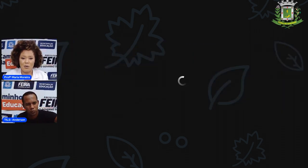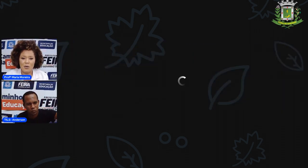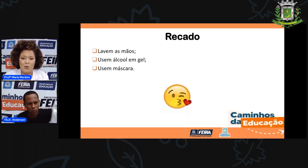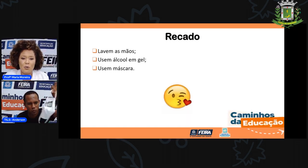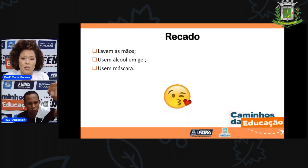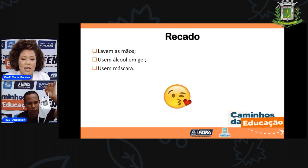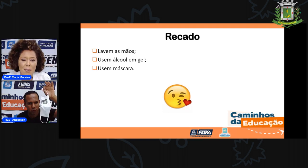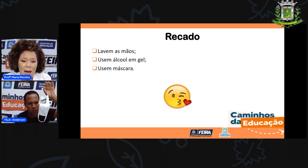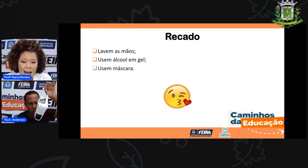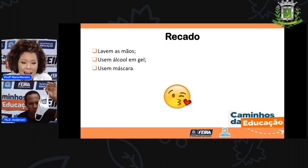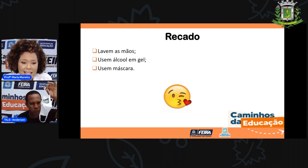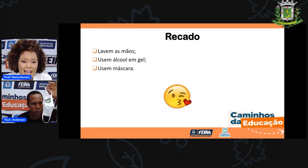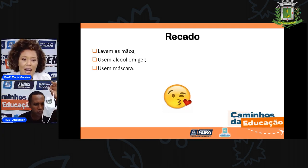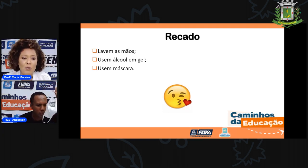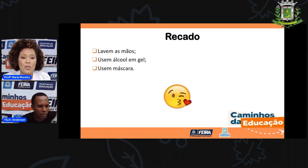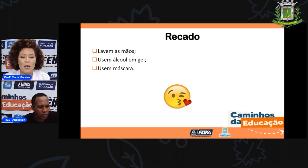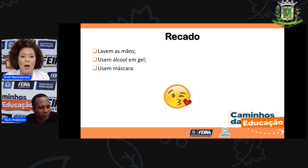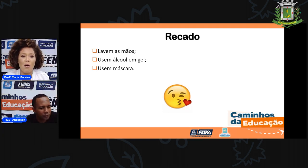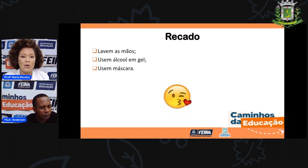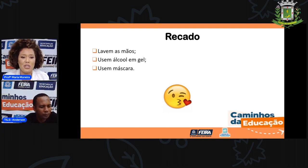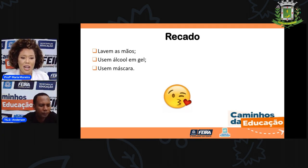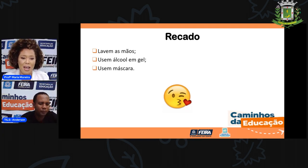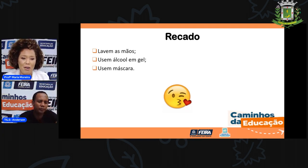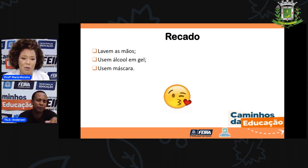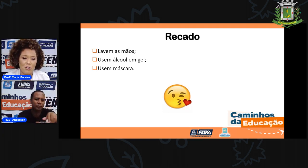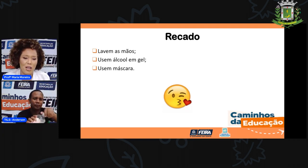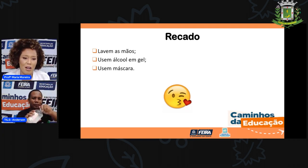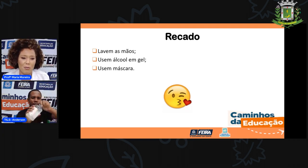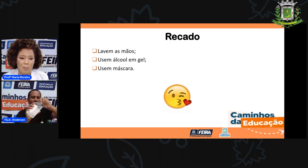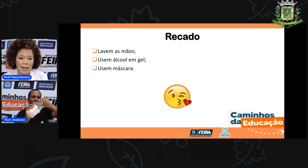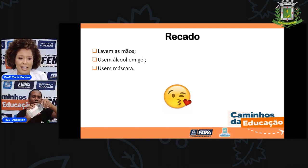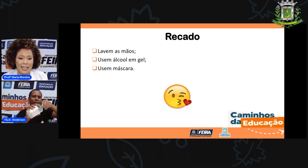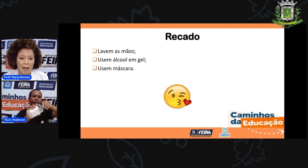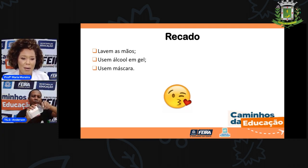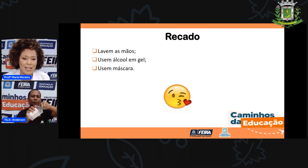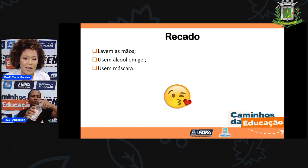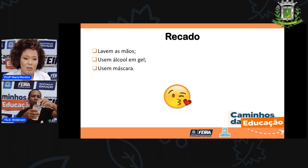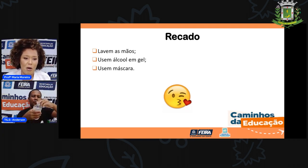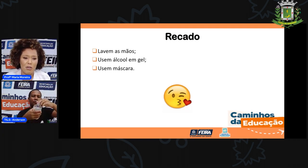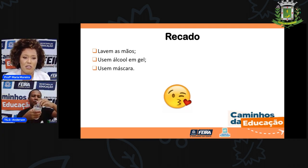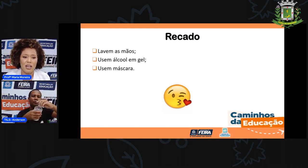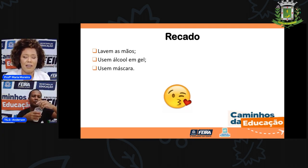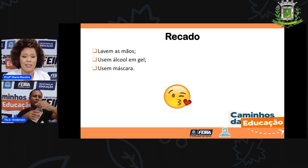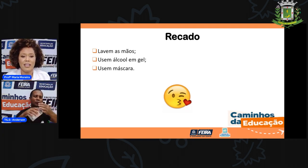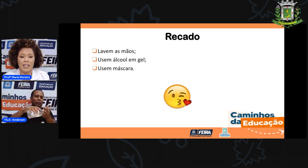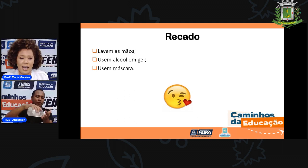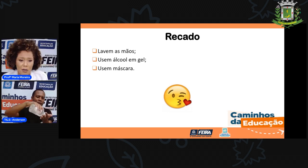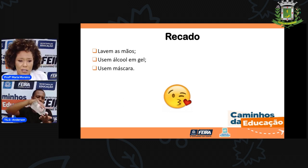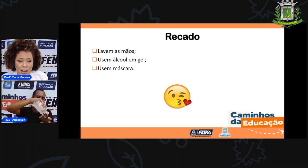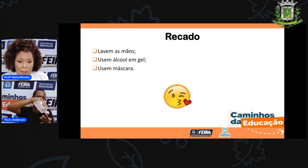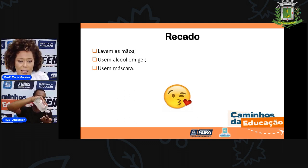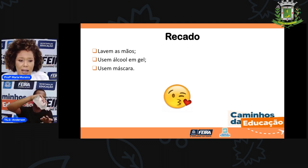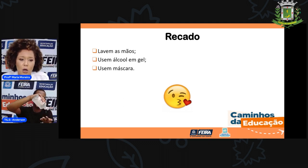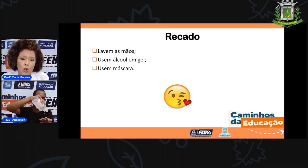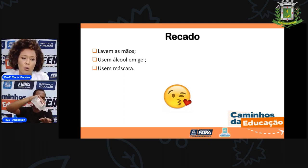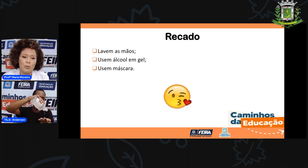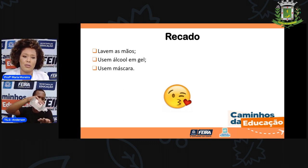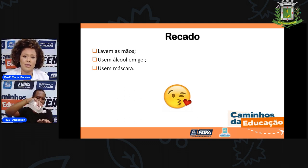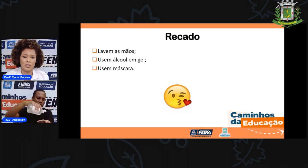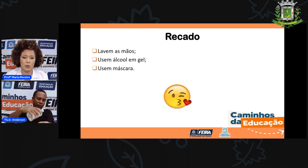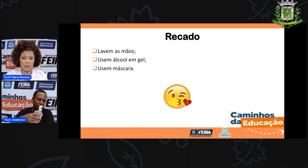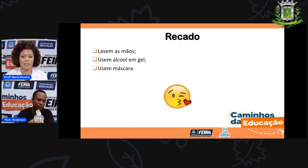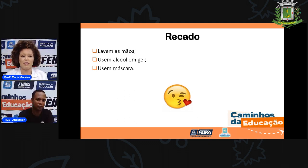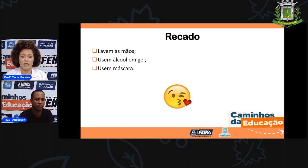Anderson. Usem a máscara, usem o álcool em gel. O nosso garoto propaganda aí da máscara e do álcool em gel. Aqui diz que ele vai passar na